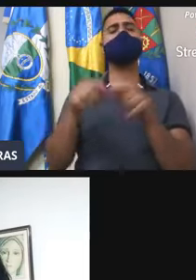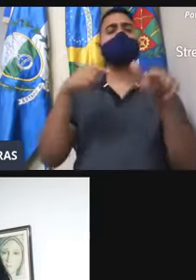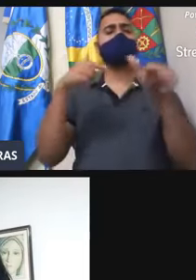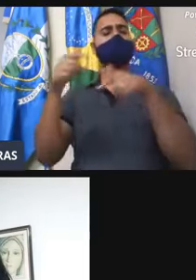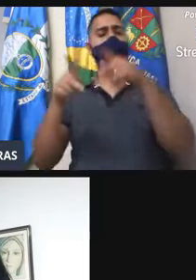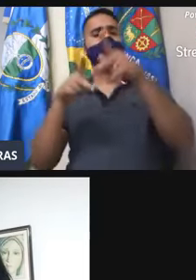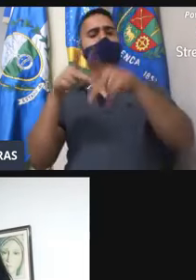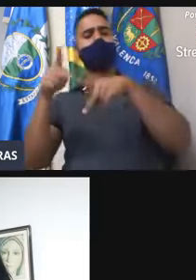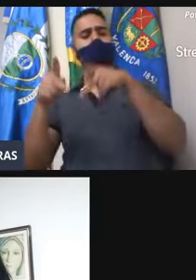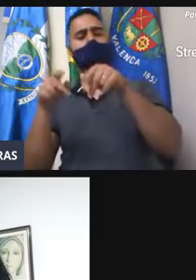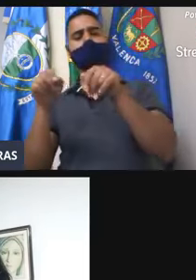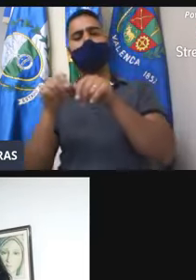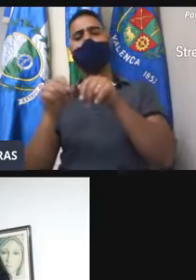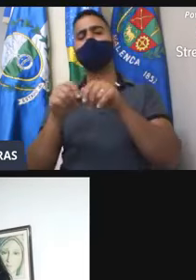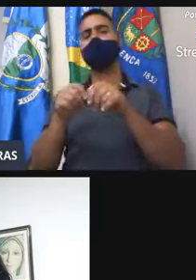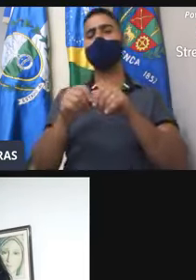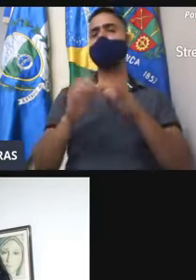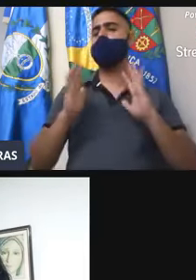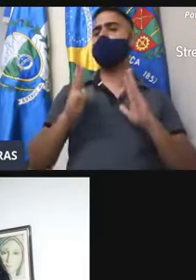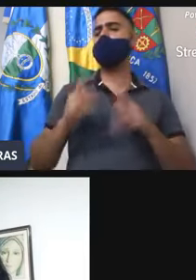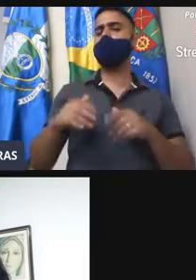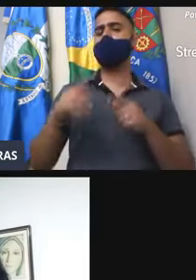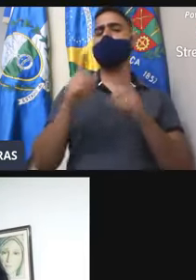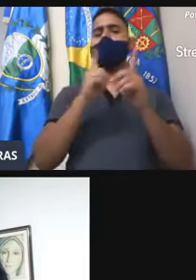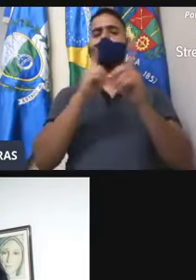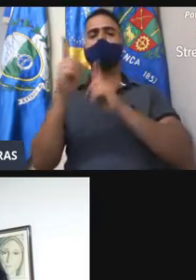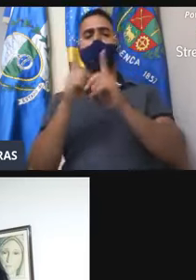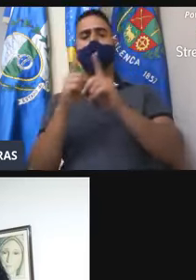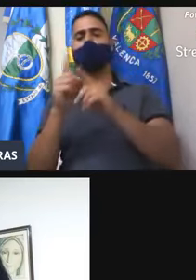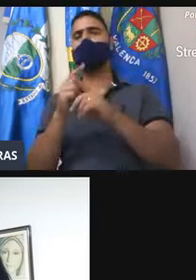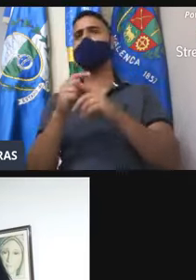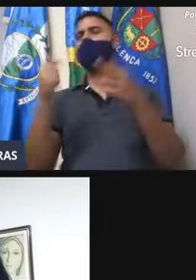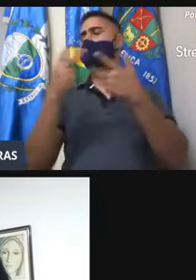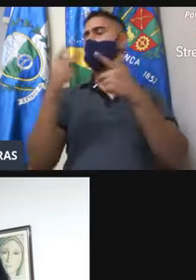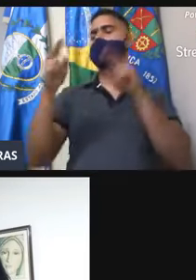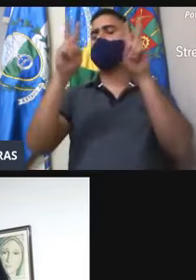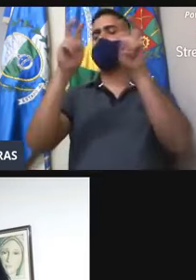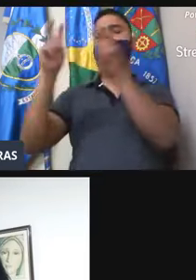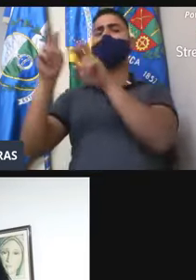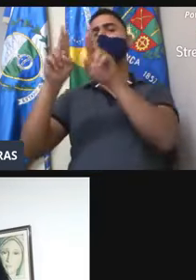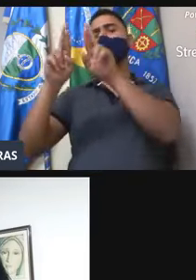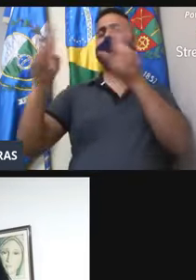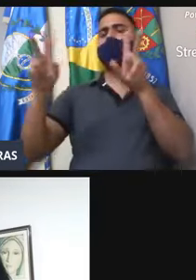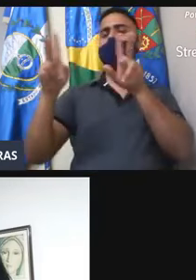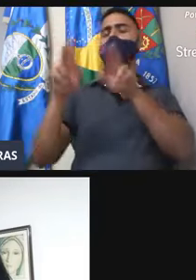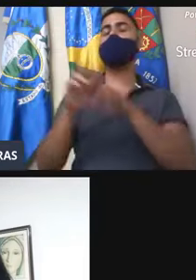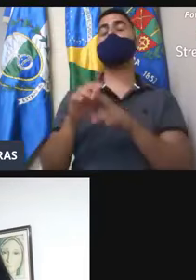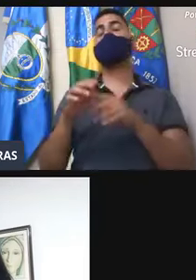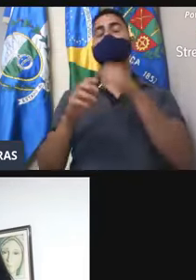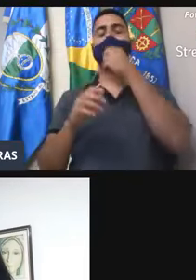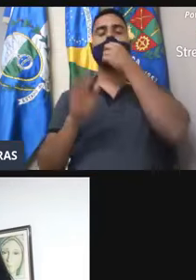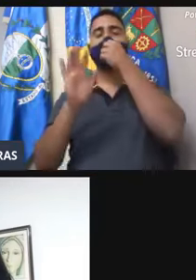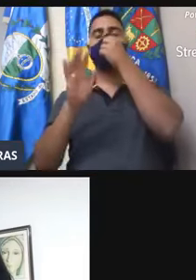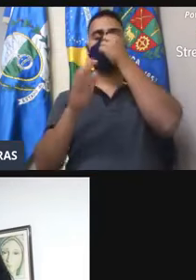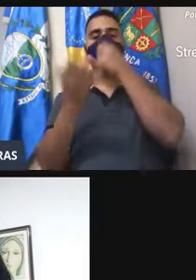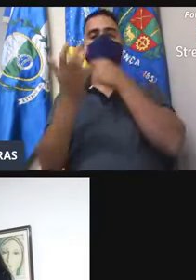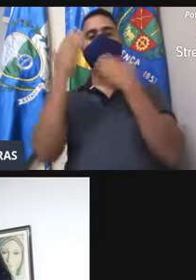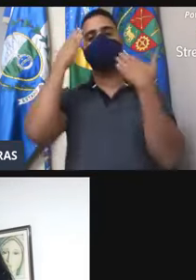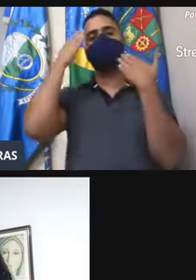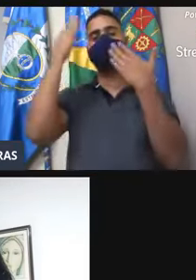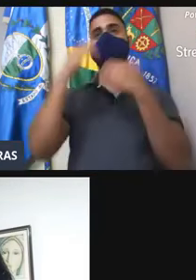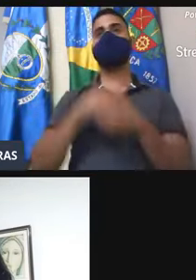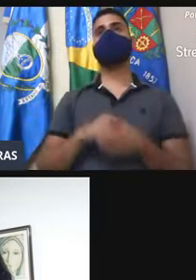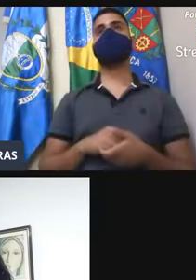público, as máquinas fazendo as manutenções, as escolas. Então, são outros ramos aí, a gente só tem a agradecer. Então, eu